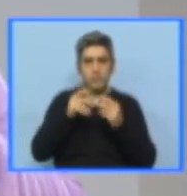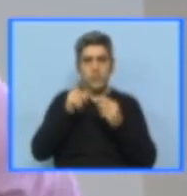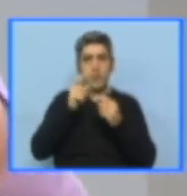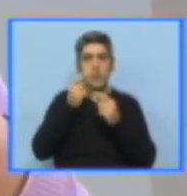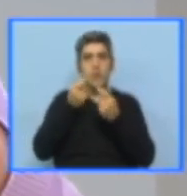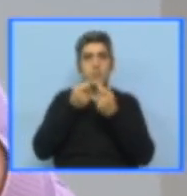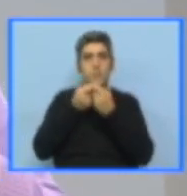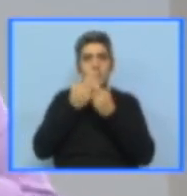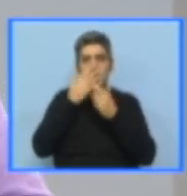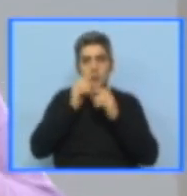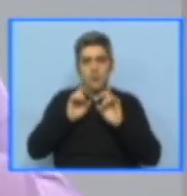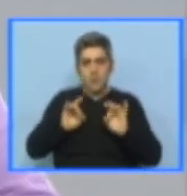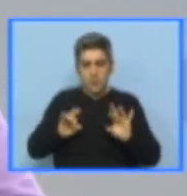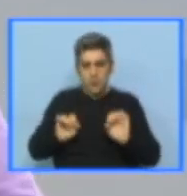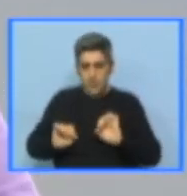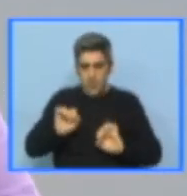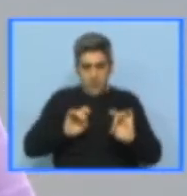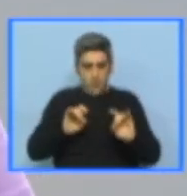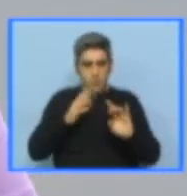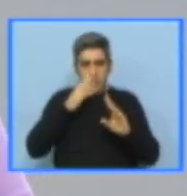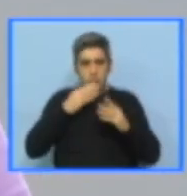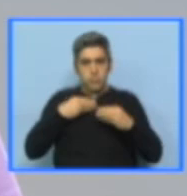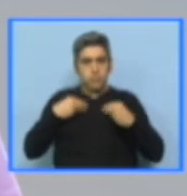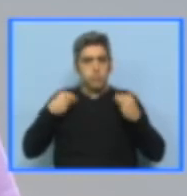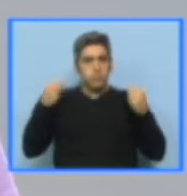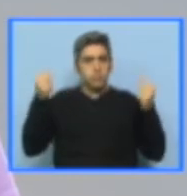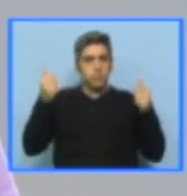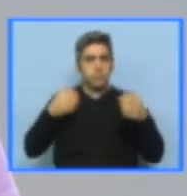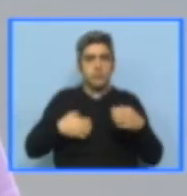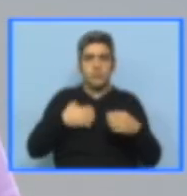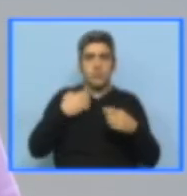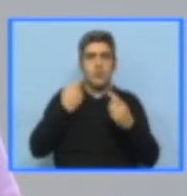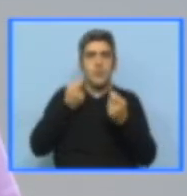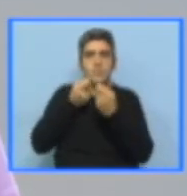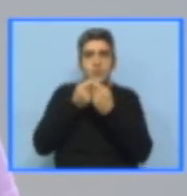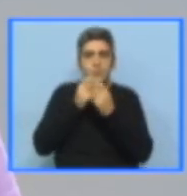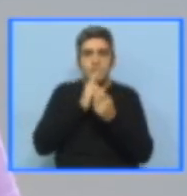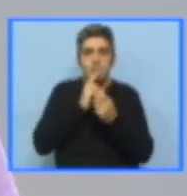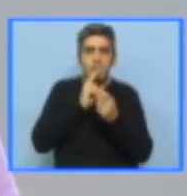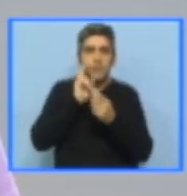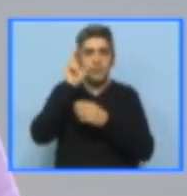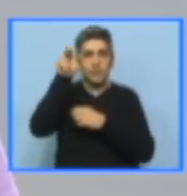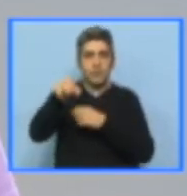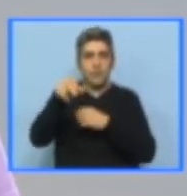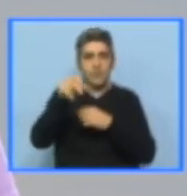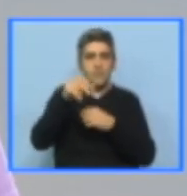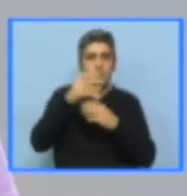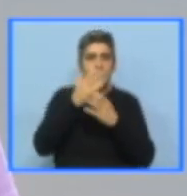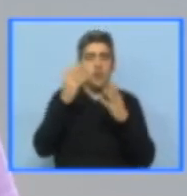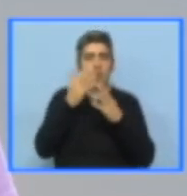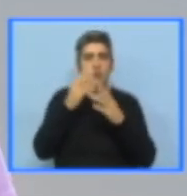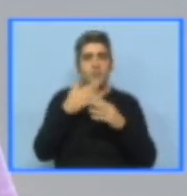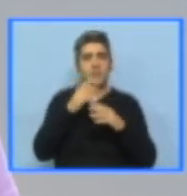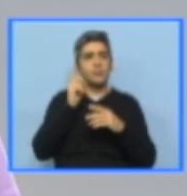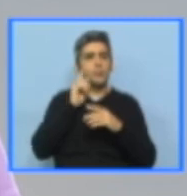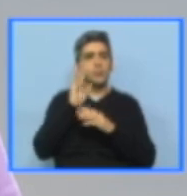forma, há ali uma limpeza que surge com a aproximação a Fátima. Portanto, eu diria que a chegada, na maior parte dos casos, é muito